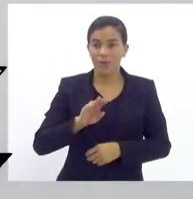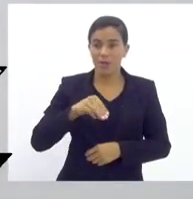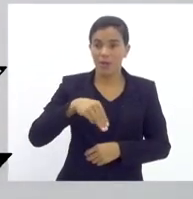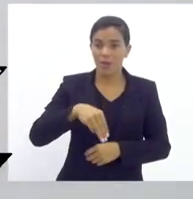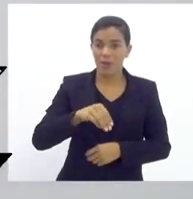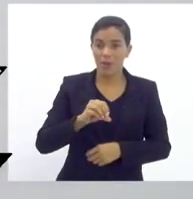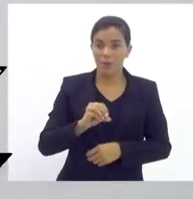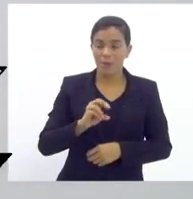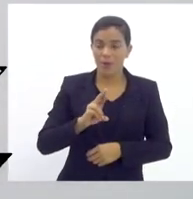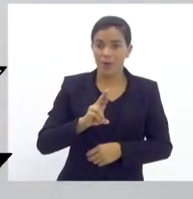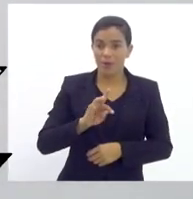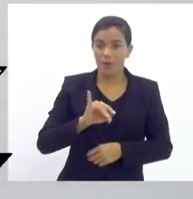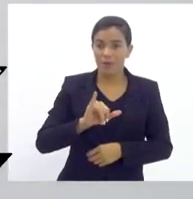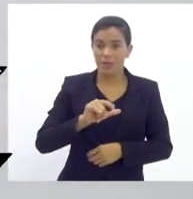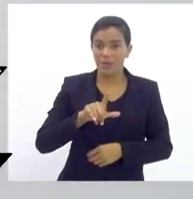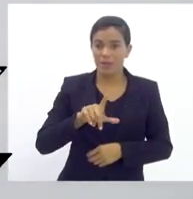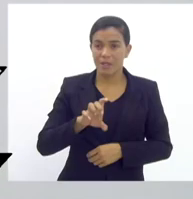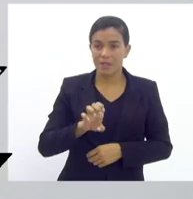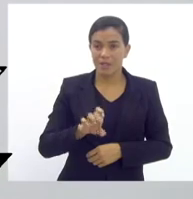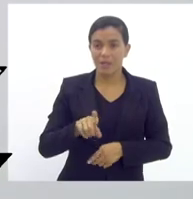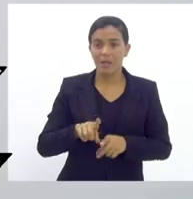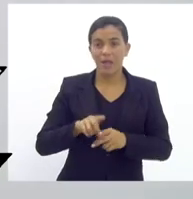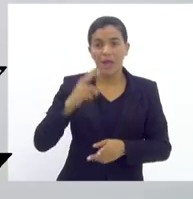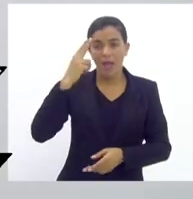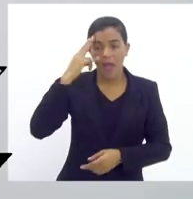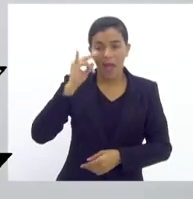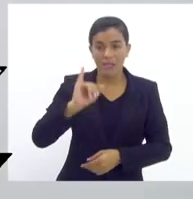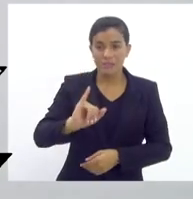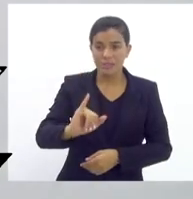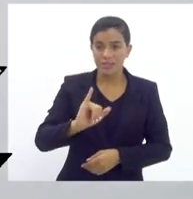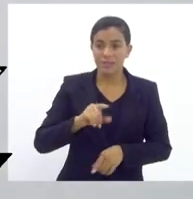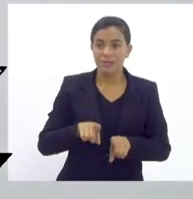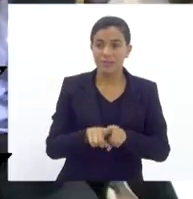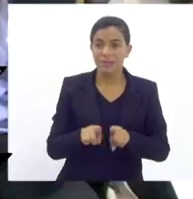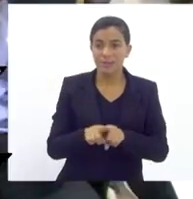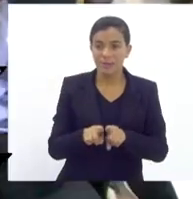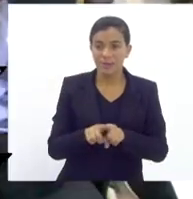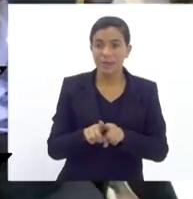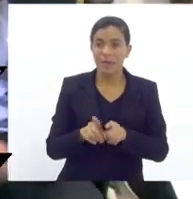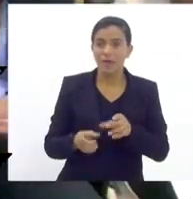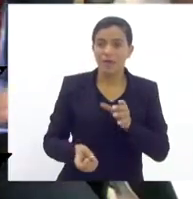Maron produtor cultural haitiano e fundador da rede